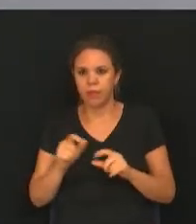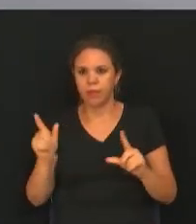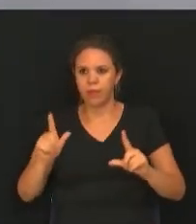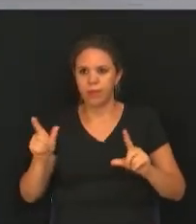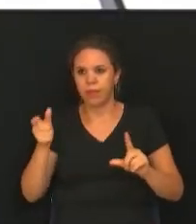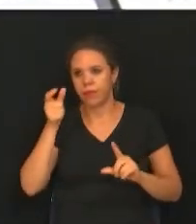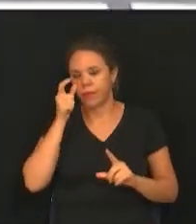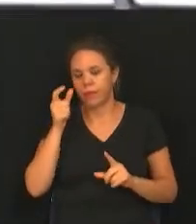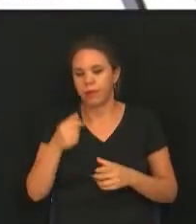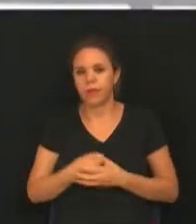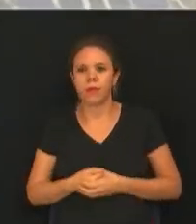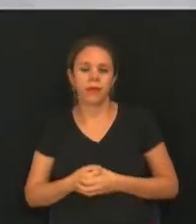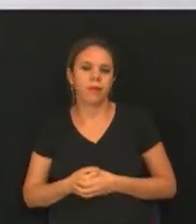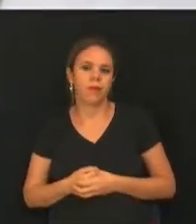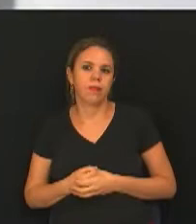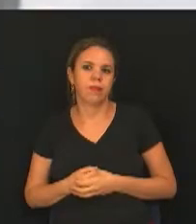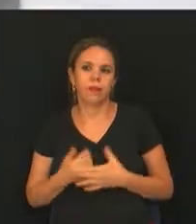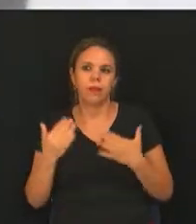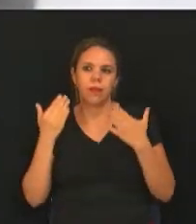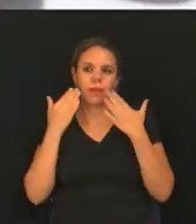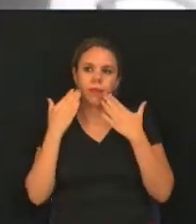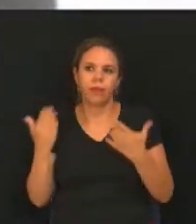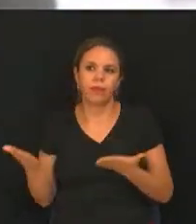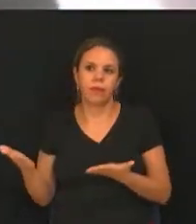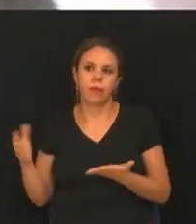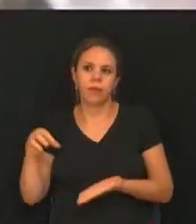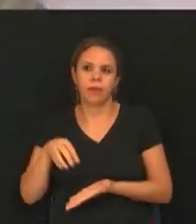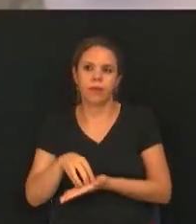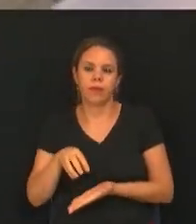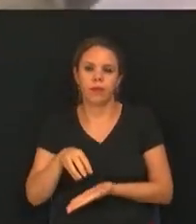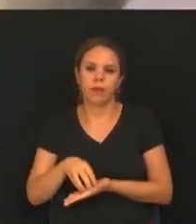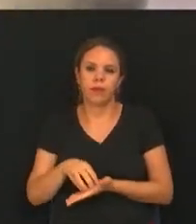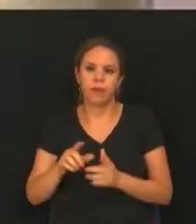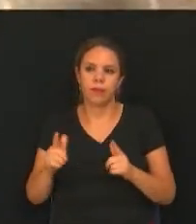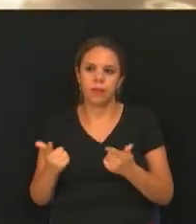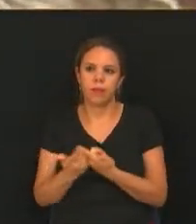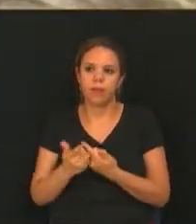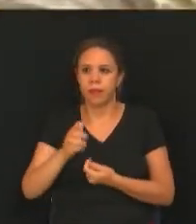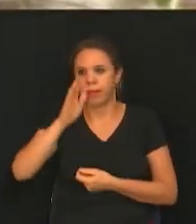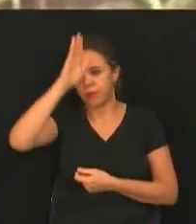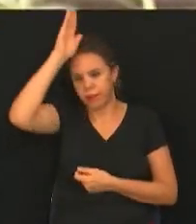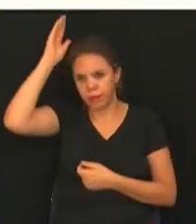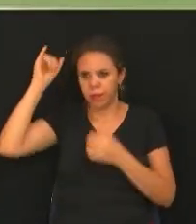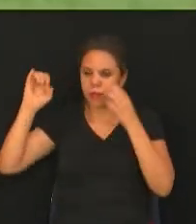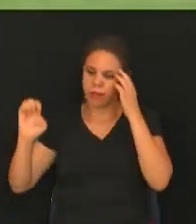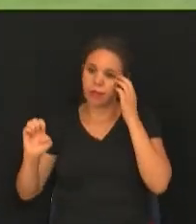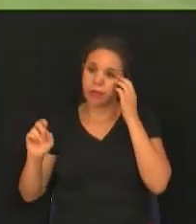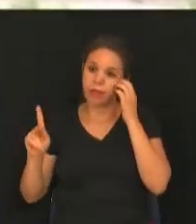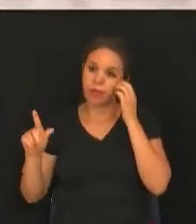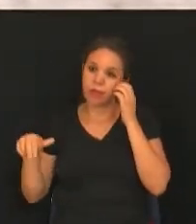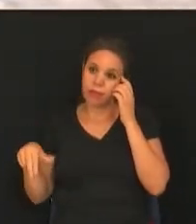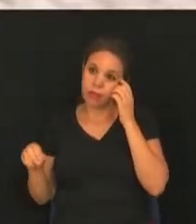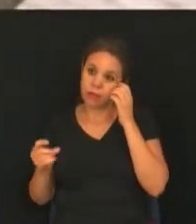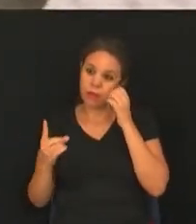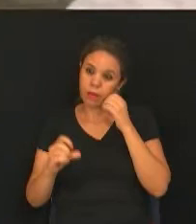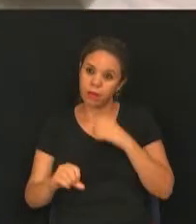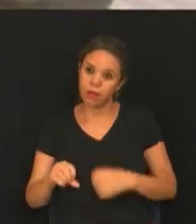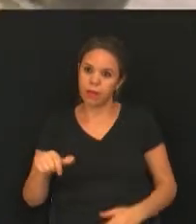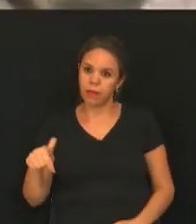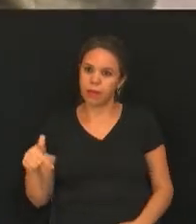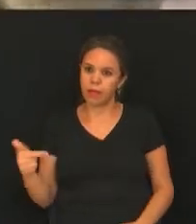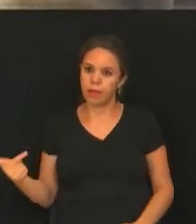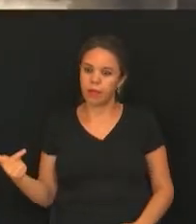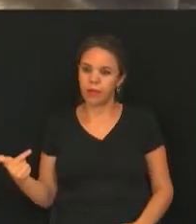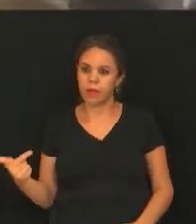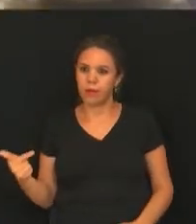para passar aqui na frente da nossa sede do Grupamento de Bombeiro, aqui no José Paulino, número 792. Nas nossas